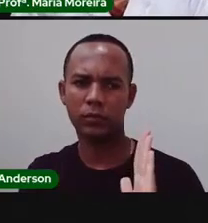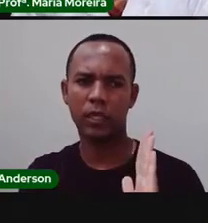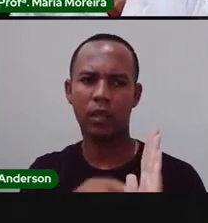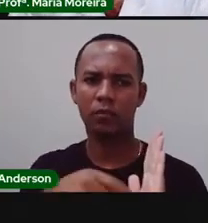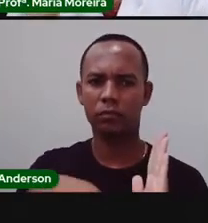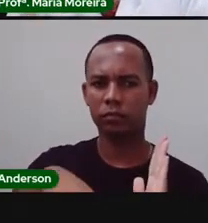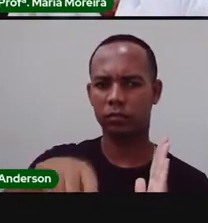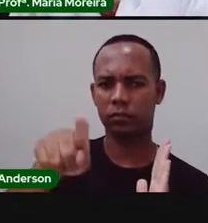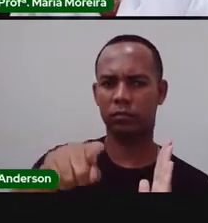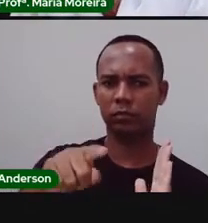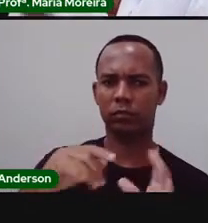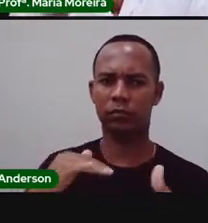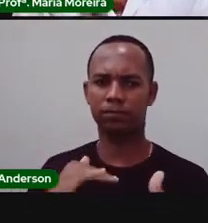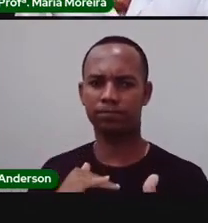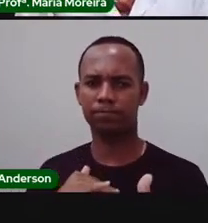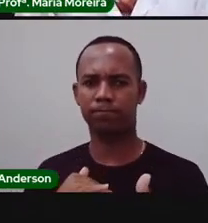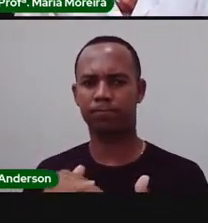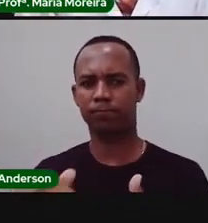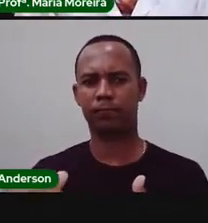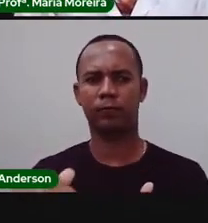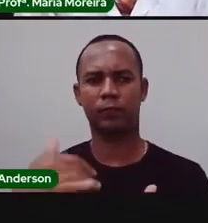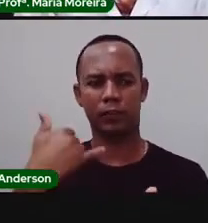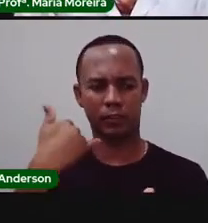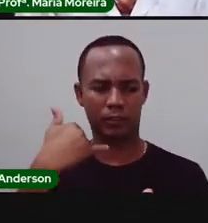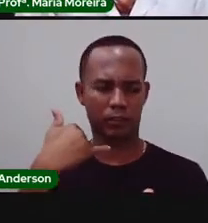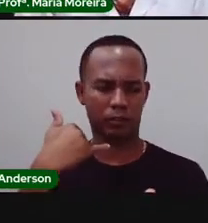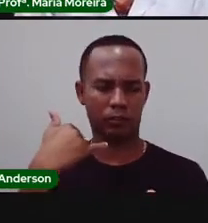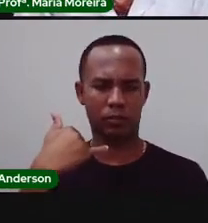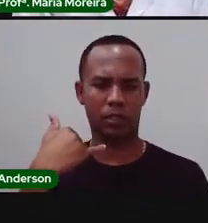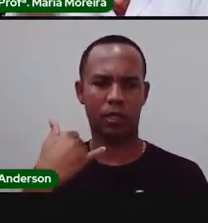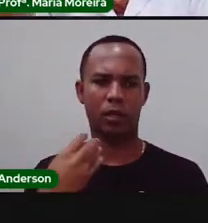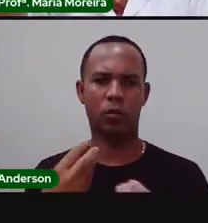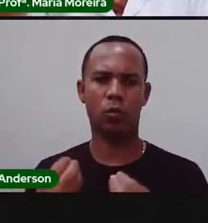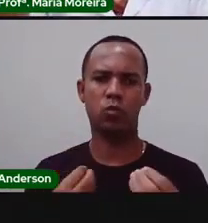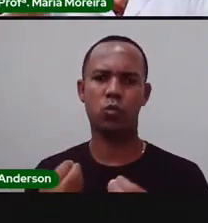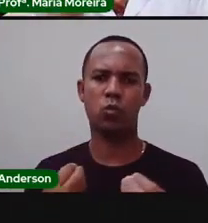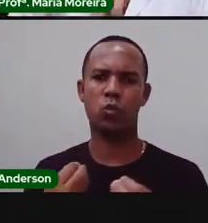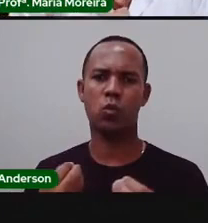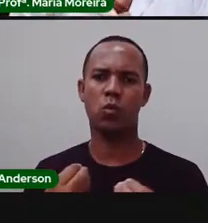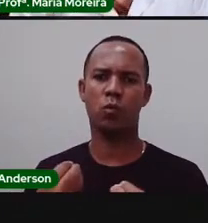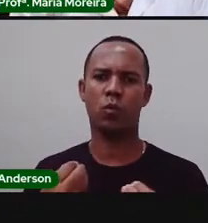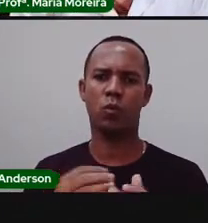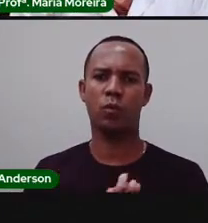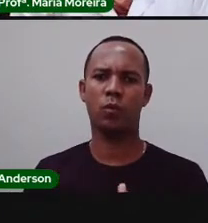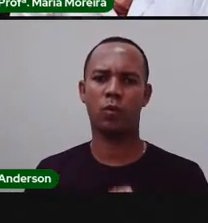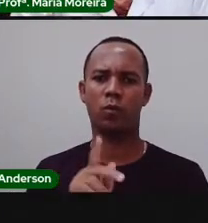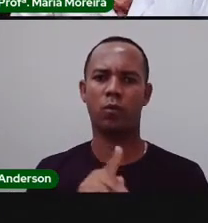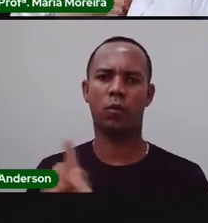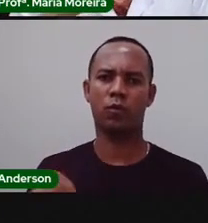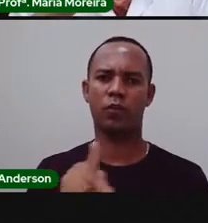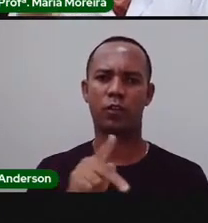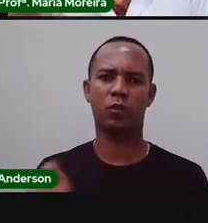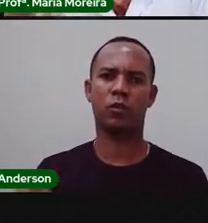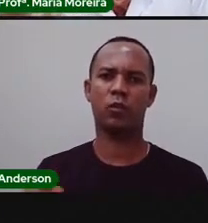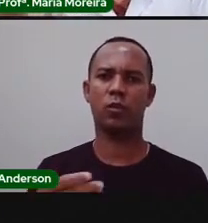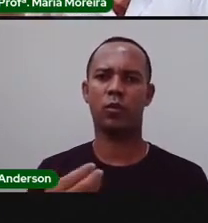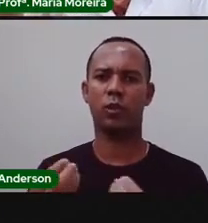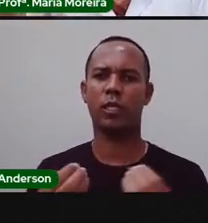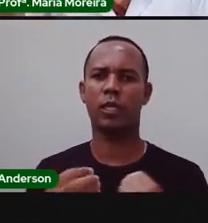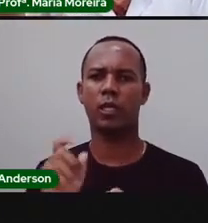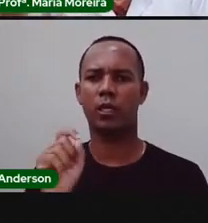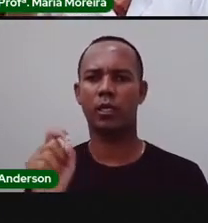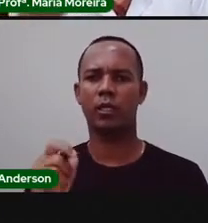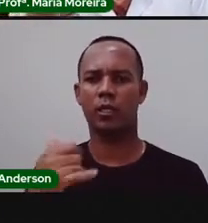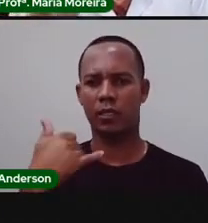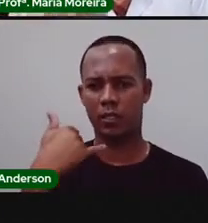vou mandar uma mensagem para o celular do meu professor, se ele